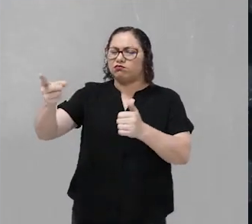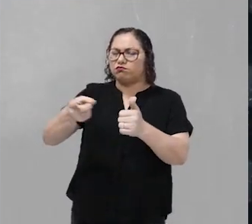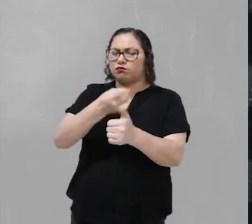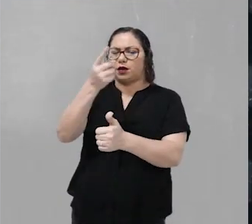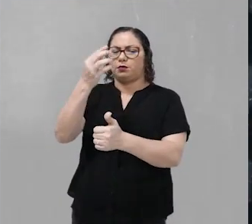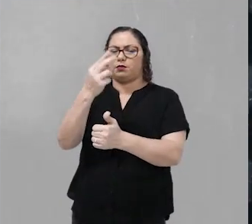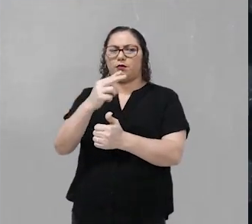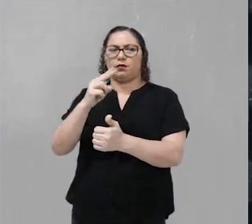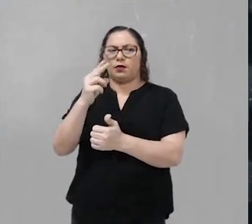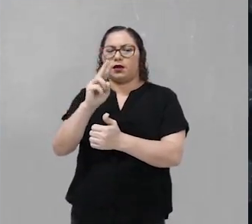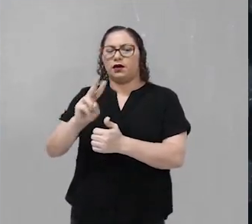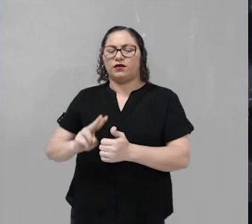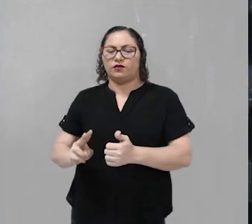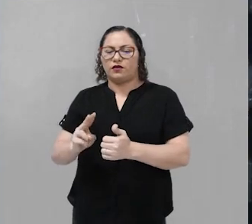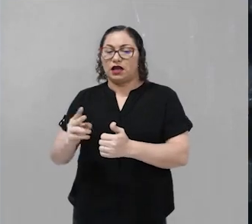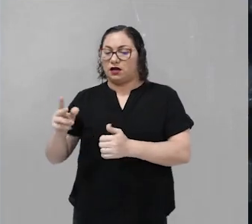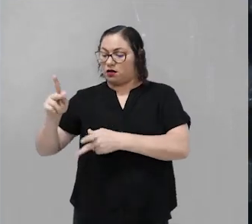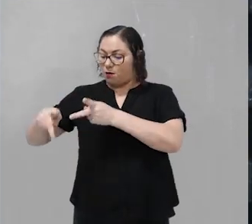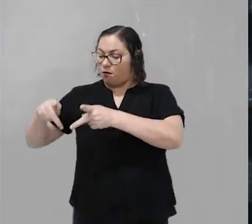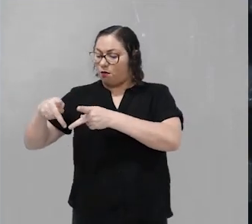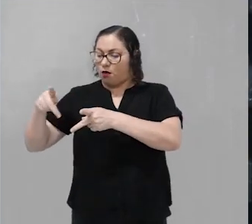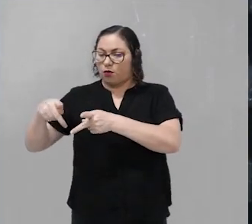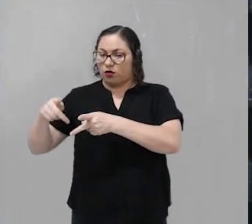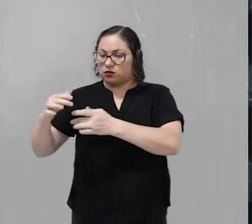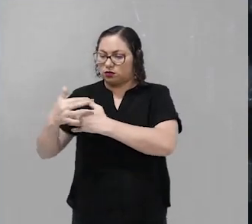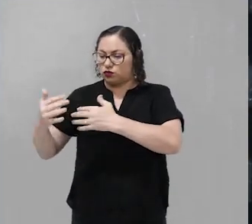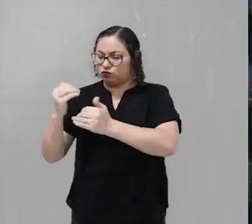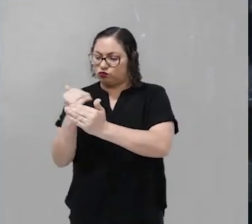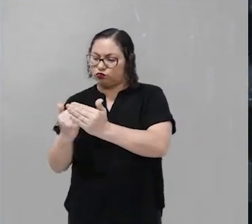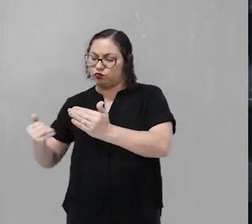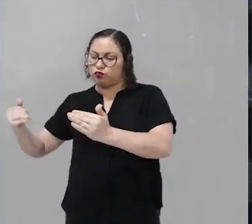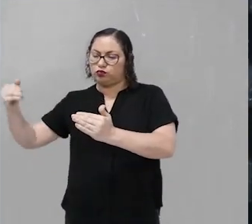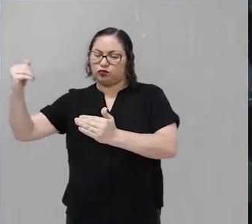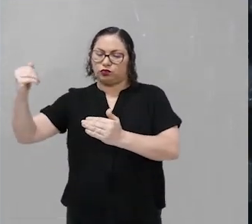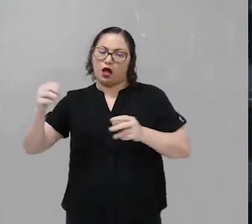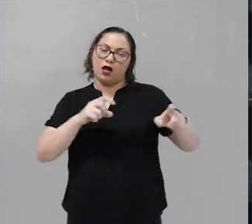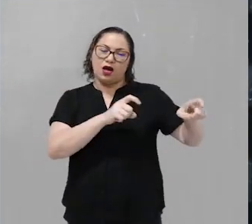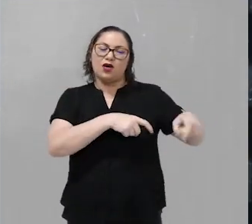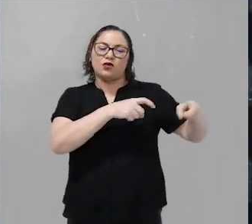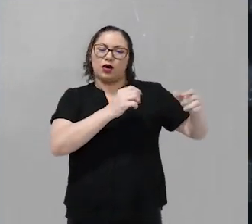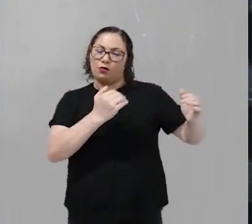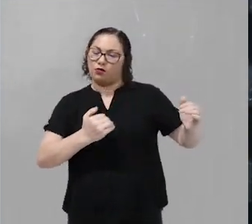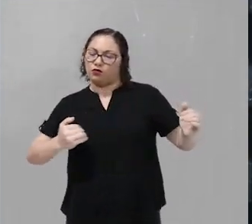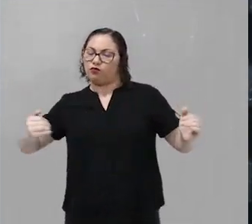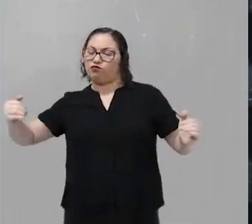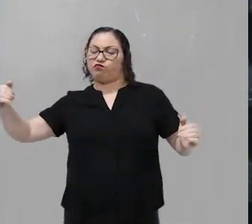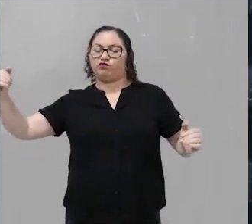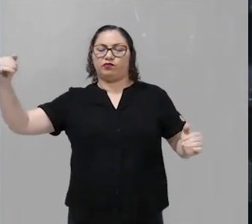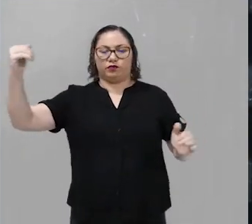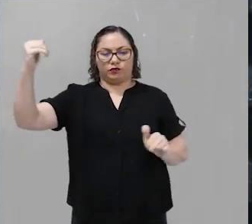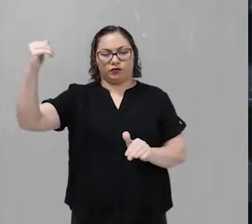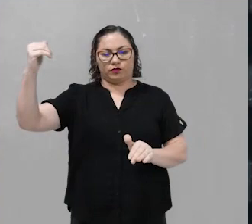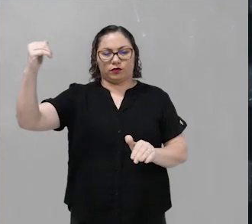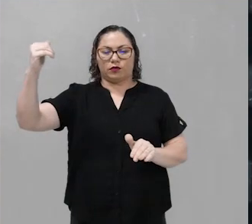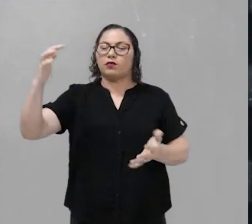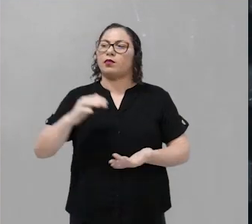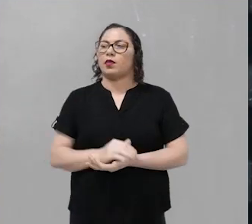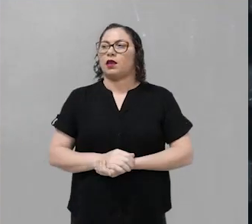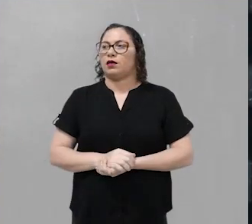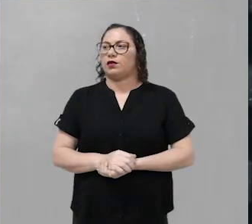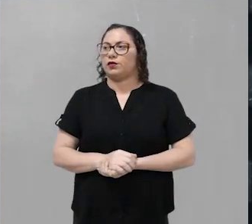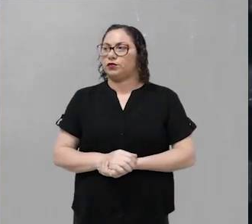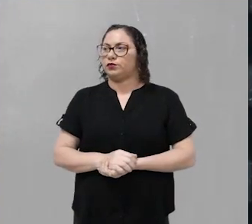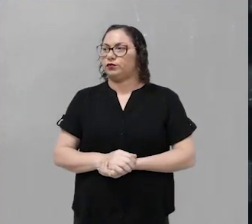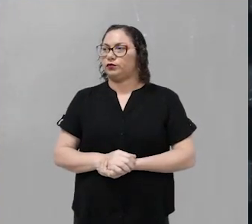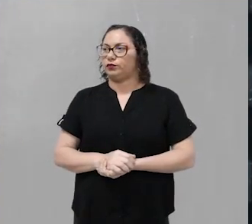história, consegue ter a população da cidade, a população urbana, maior do que a população do